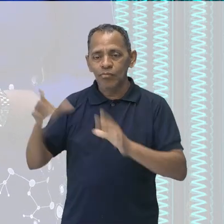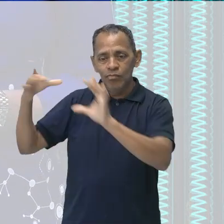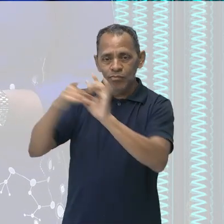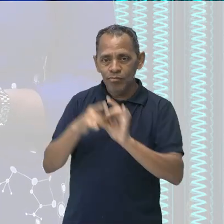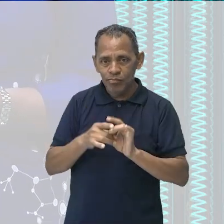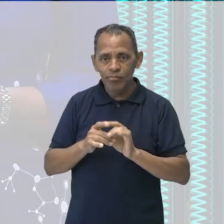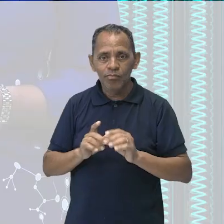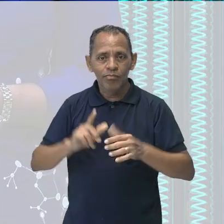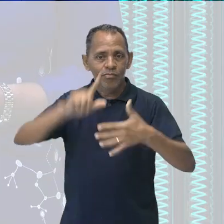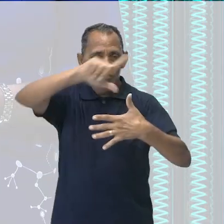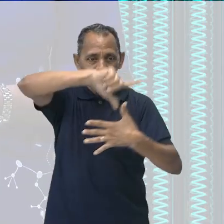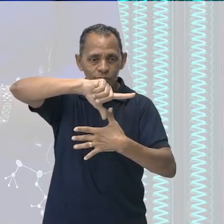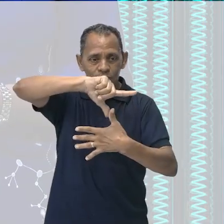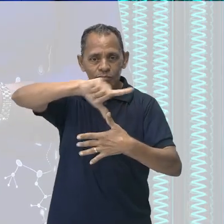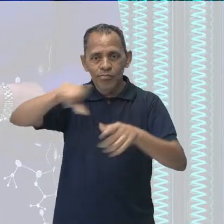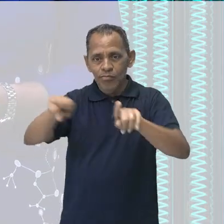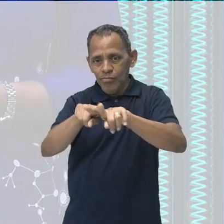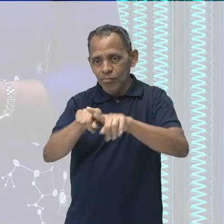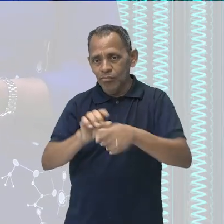contexto latino-americano.